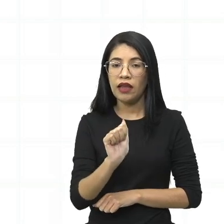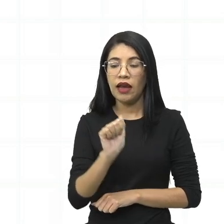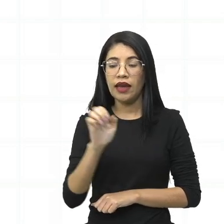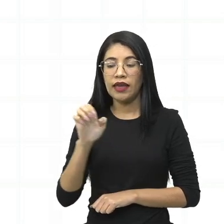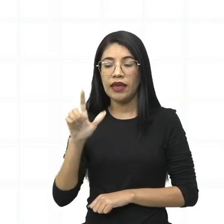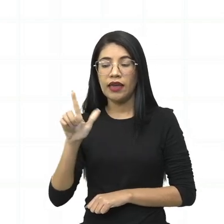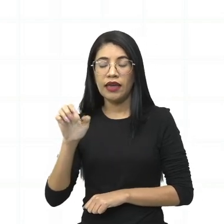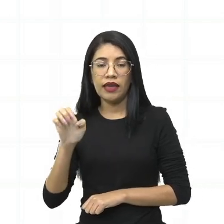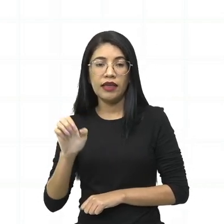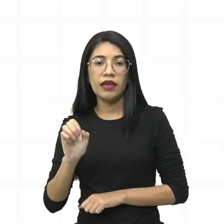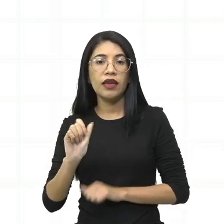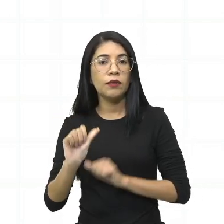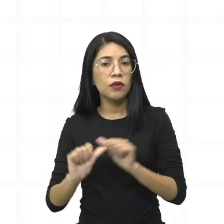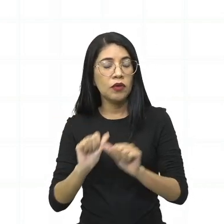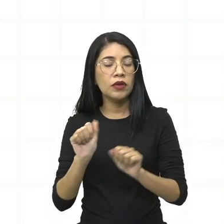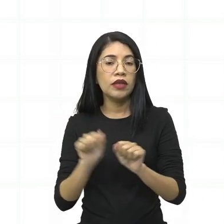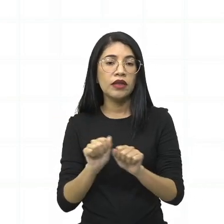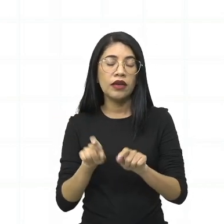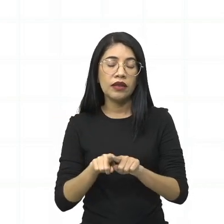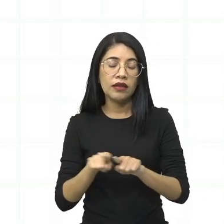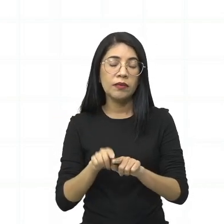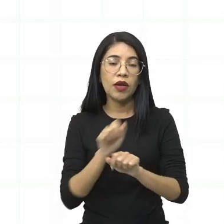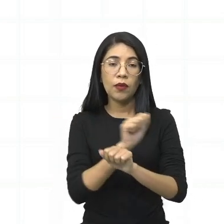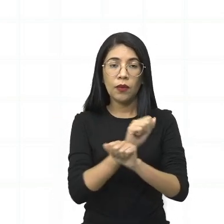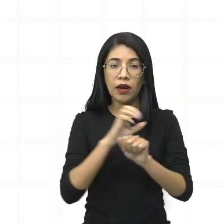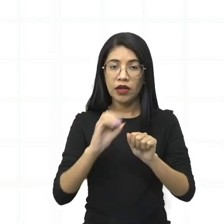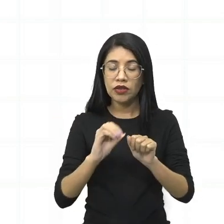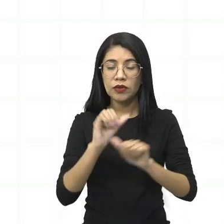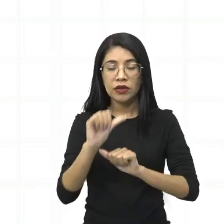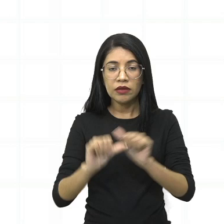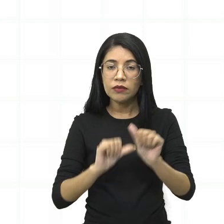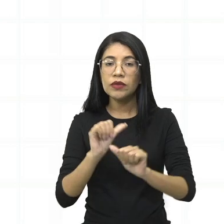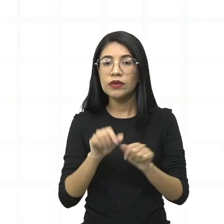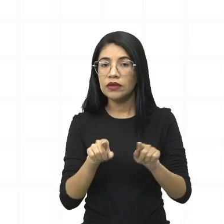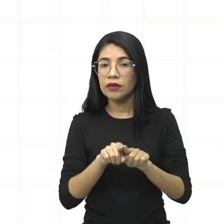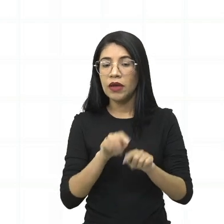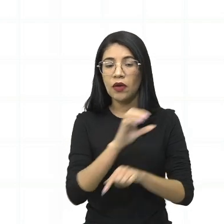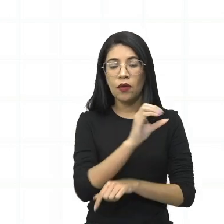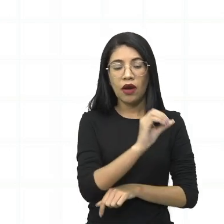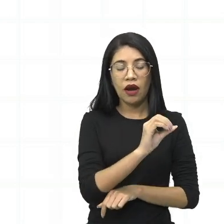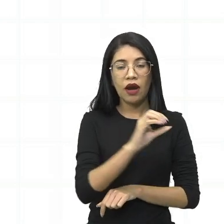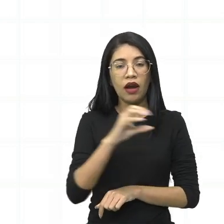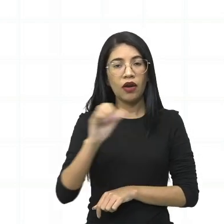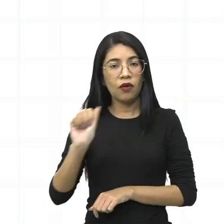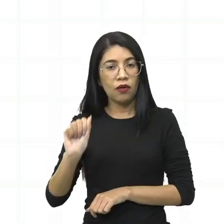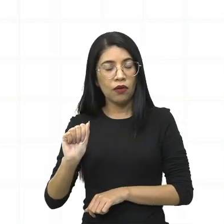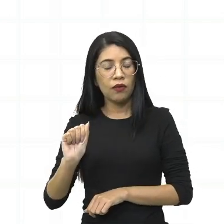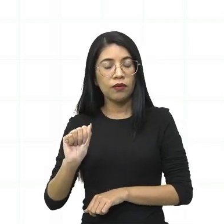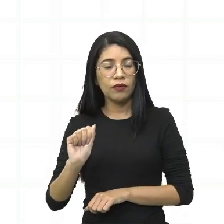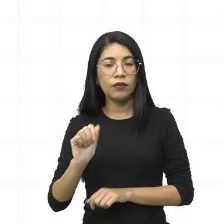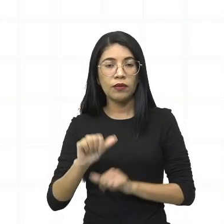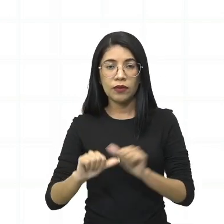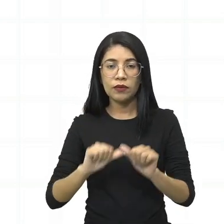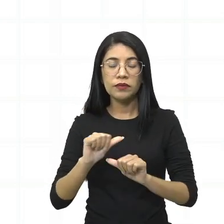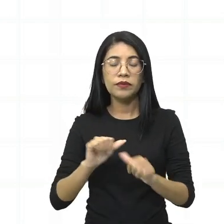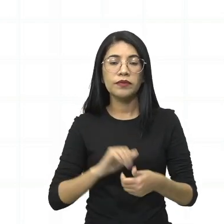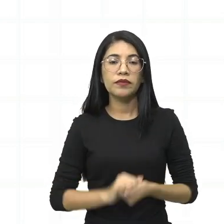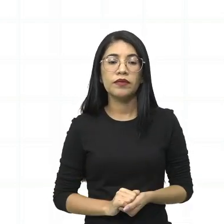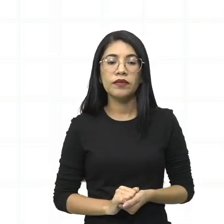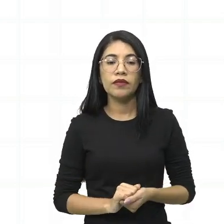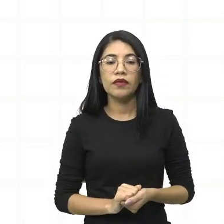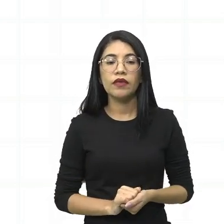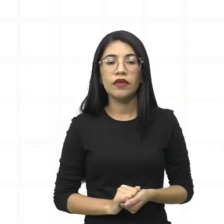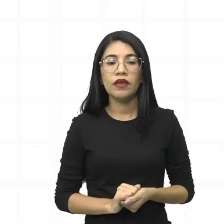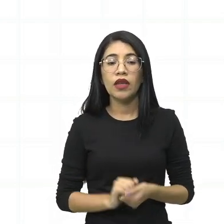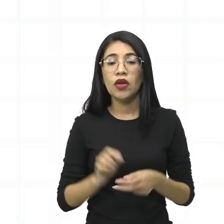e troco também o artigo, né, que está na frente desse substantivo. E aqui também, né, no sobrecomum de dois